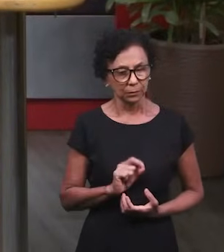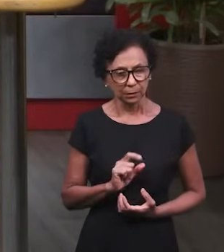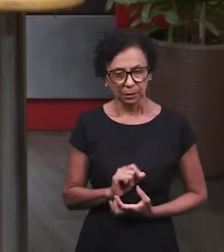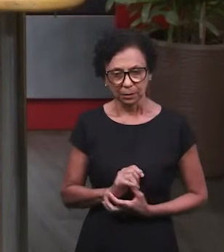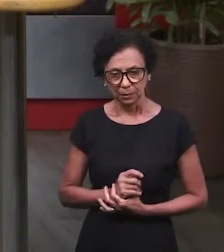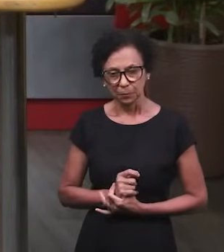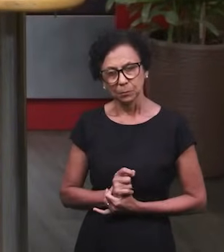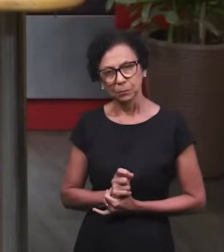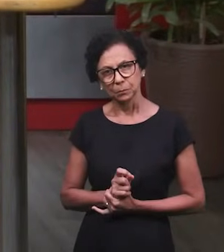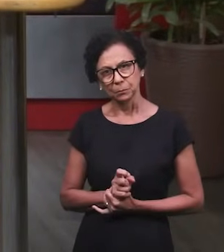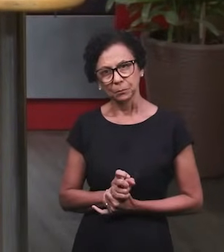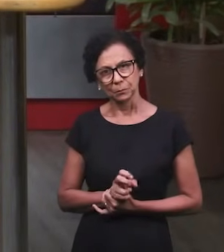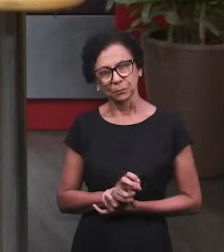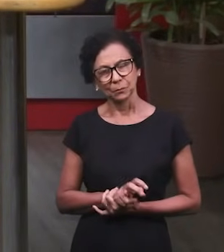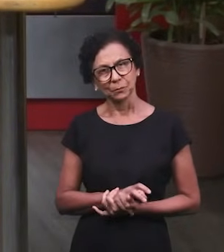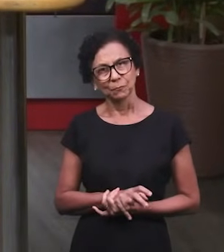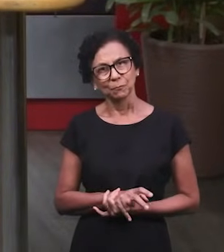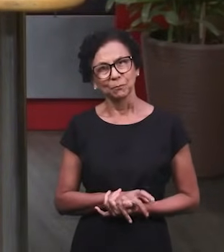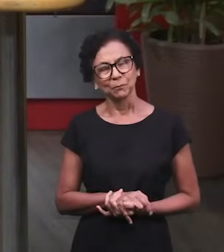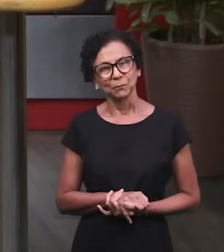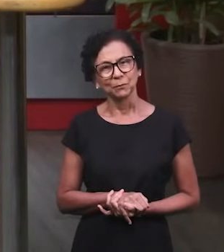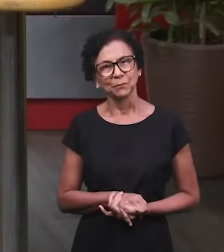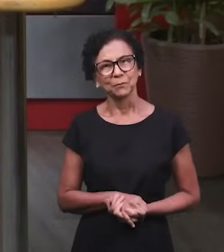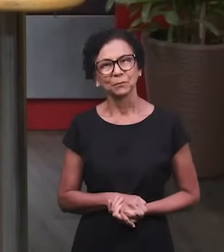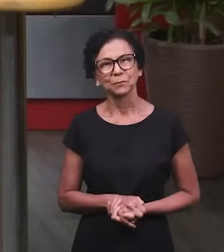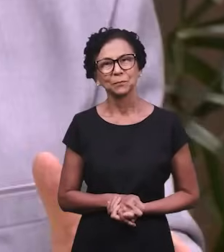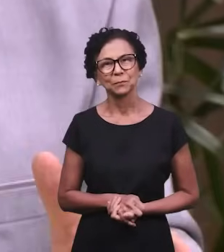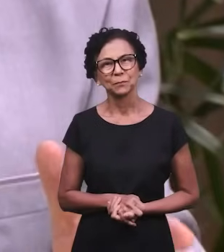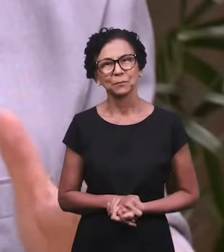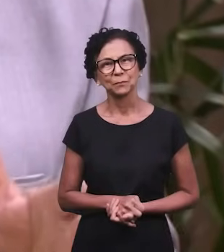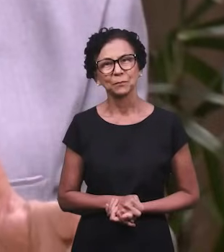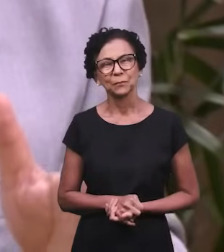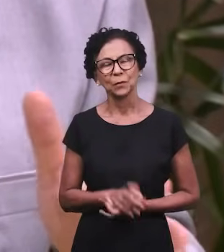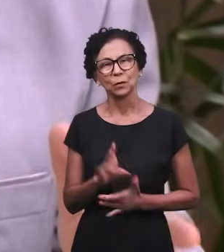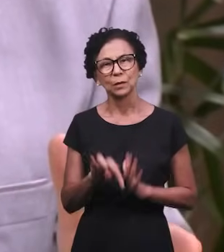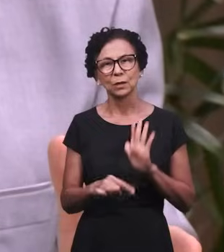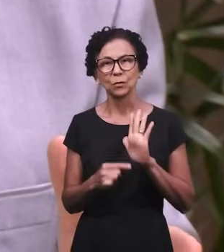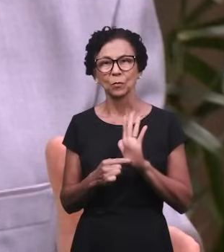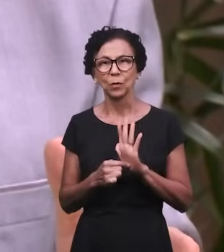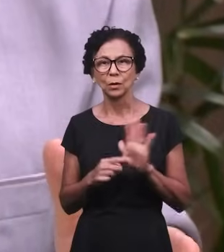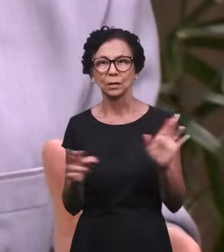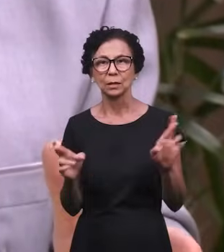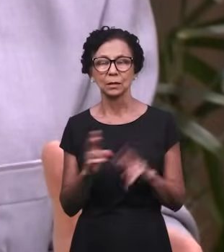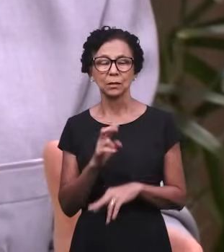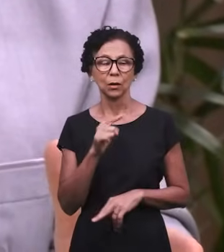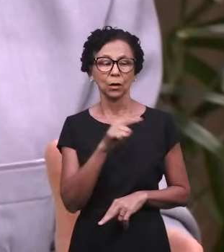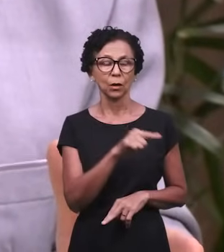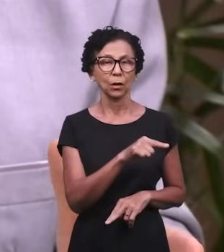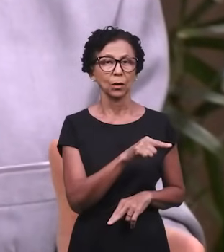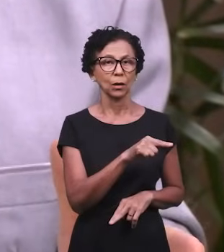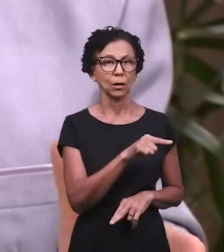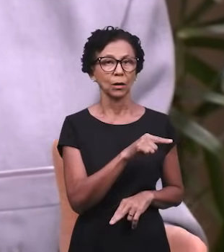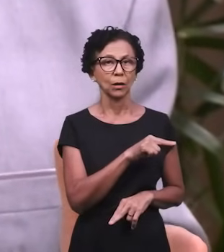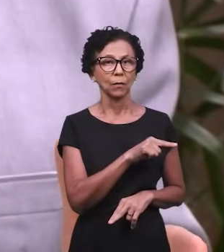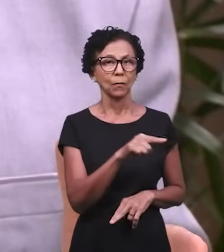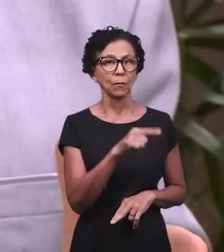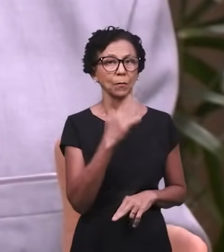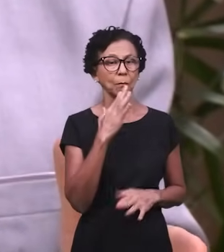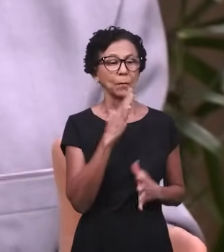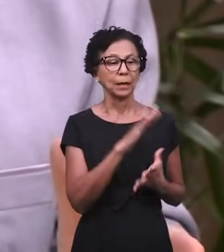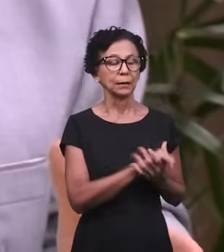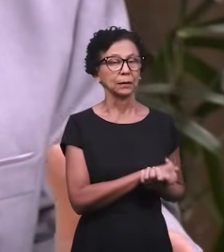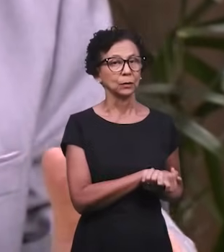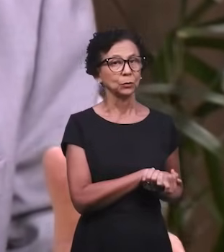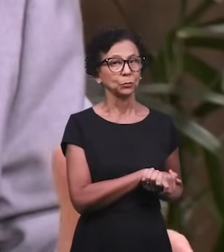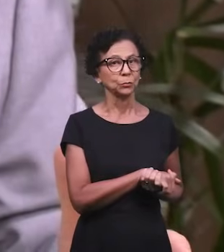aqui eh é para os maridos vós maridos mas é coms do